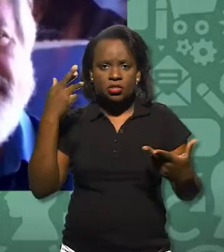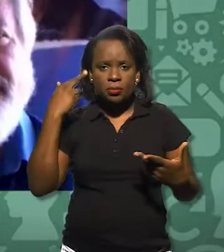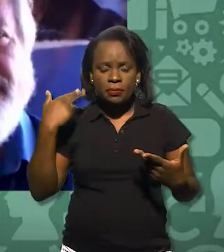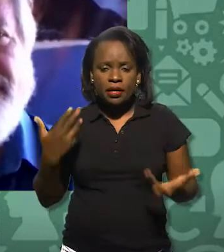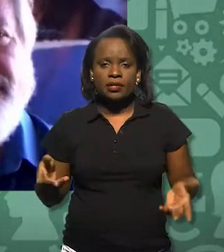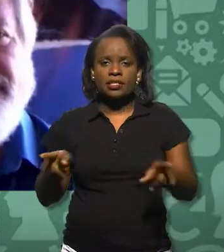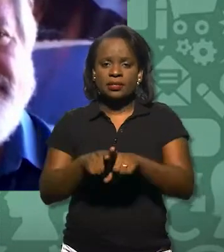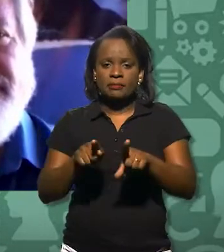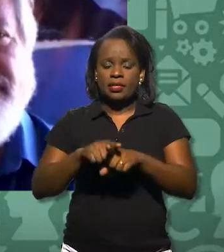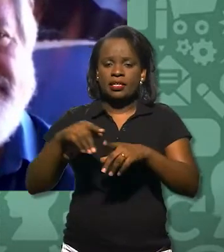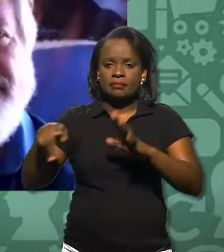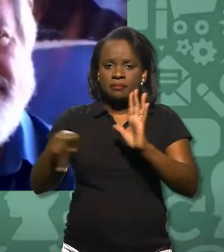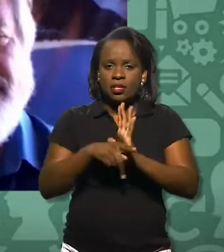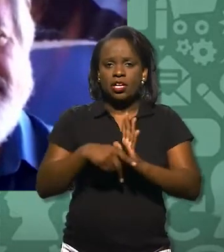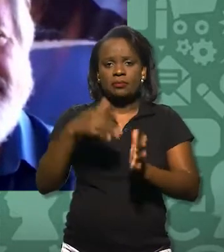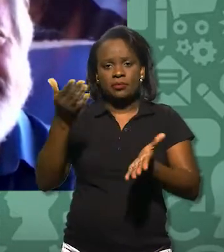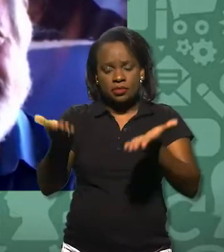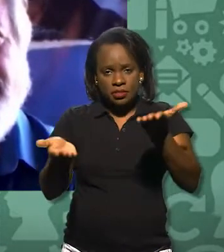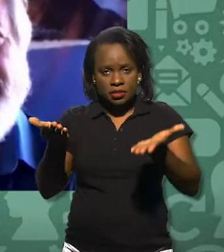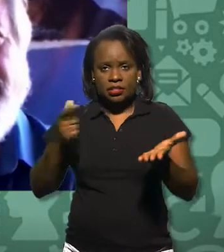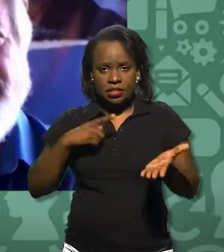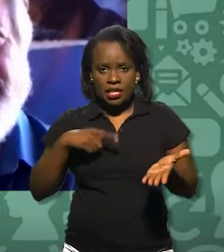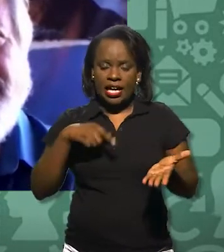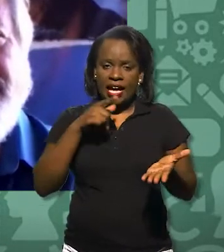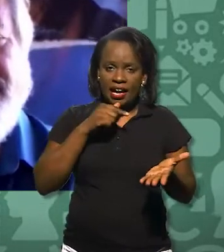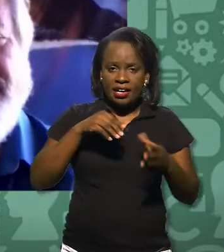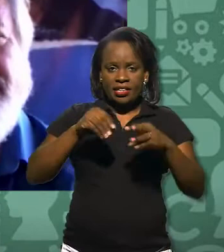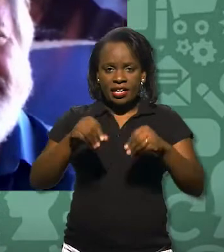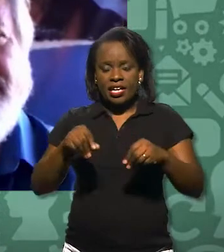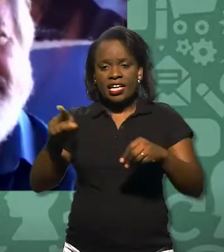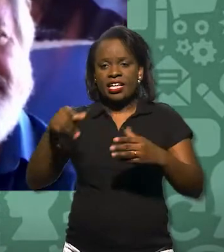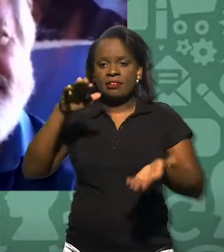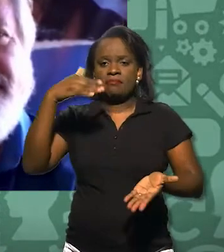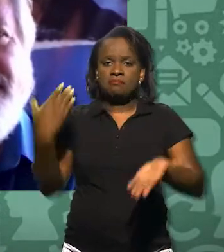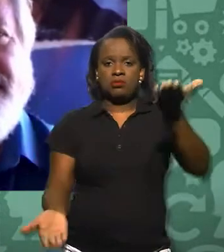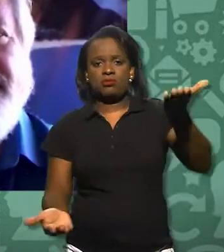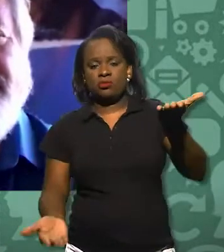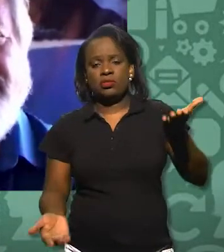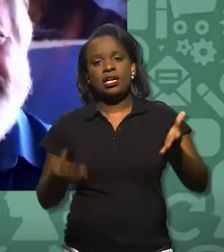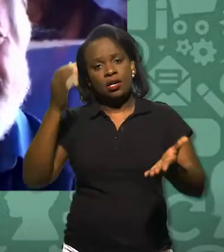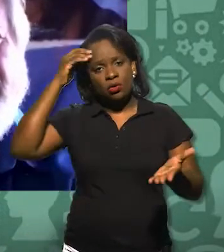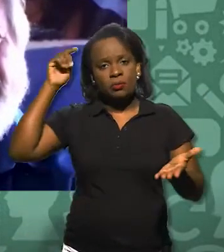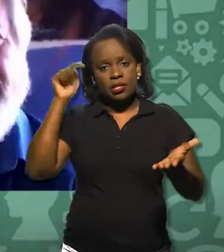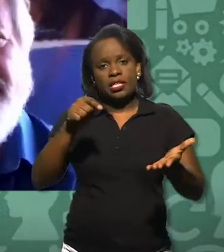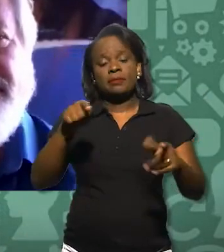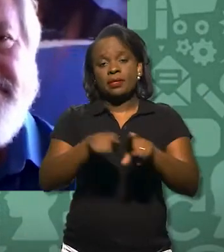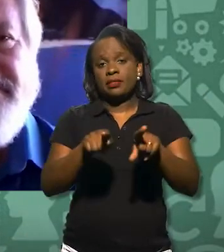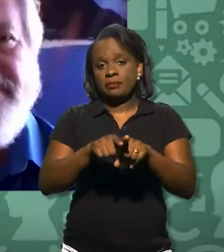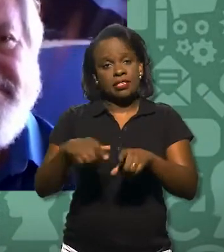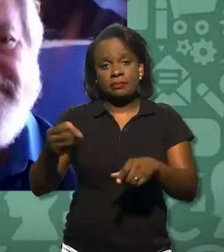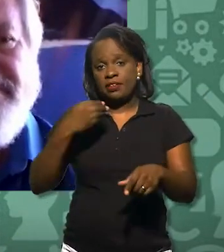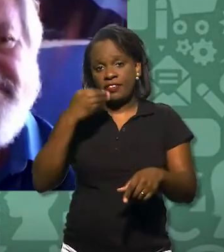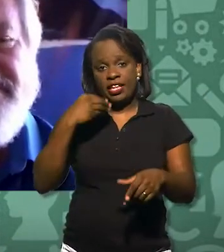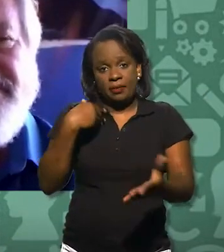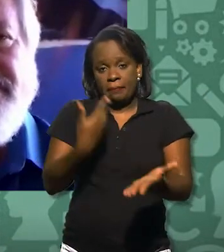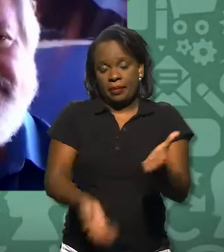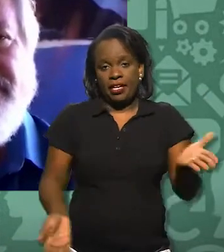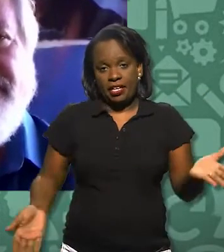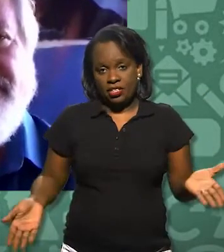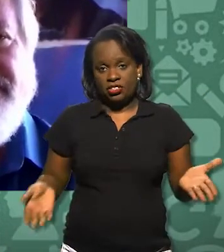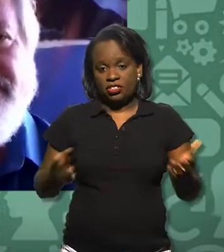naturais e sobre os ambientes naturais que são equilibrados, ele é que está provocando equilíbrio. E é ele o mais vulnerável